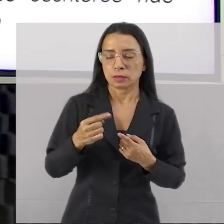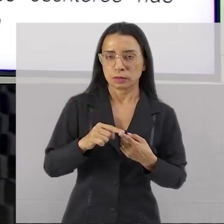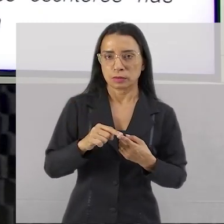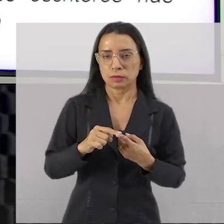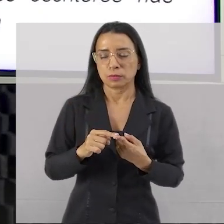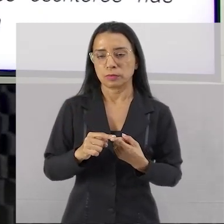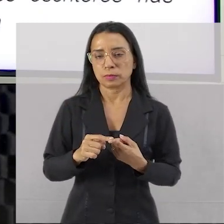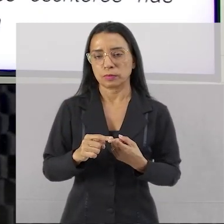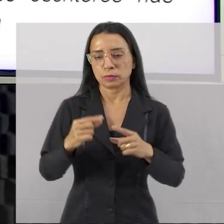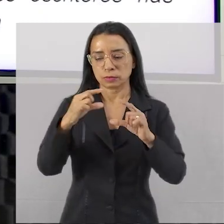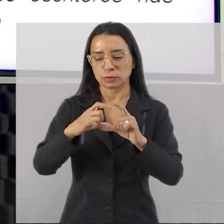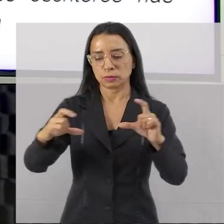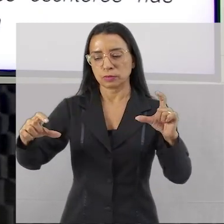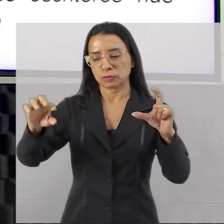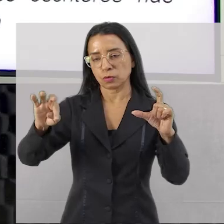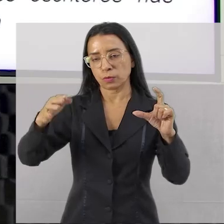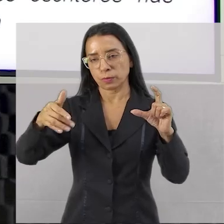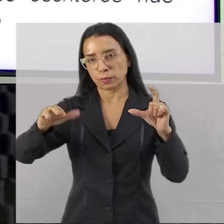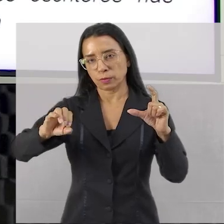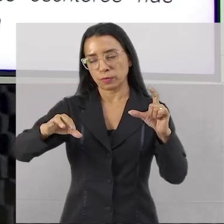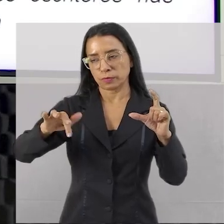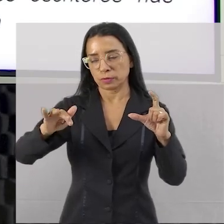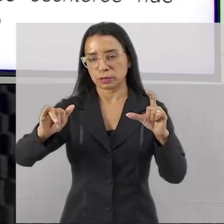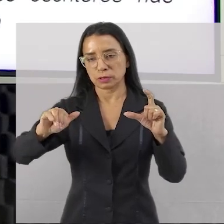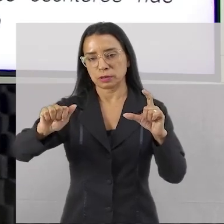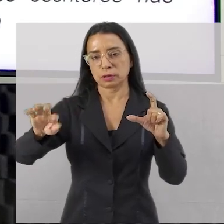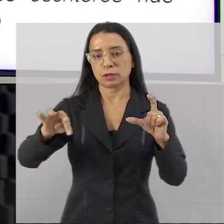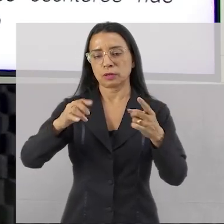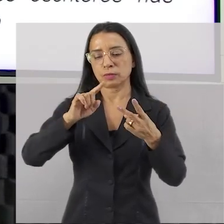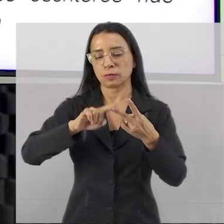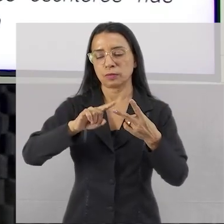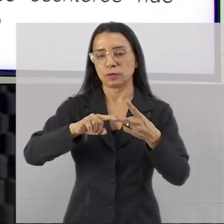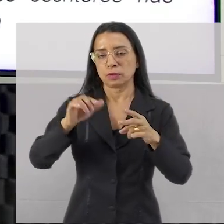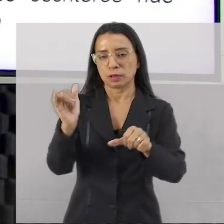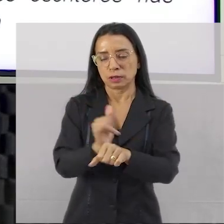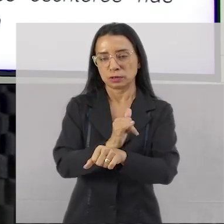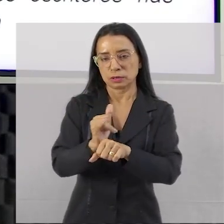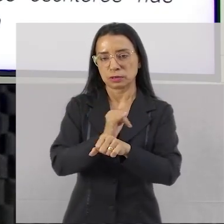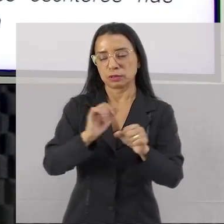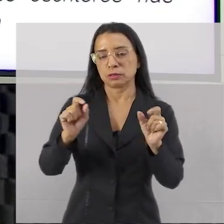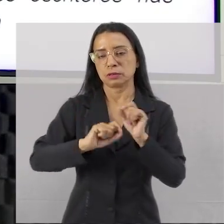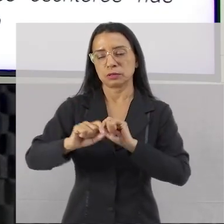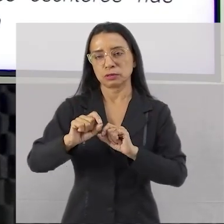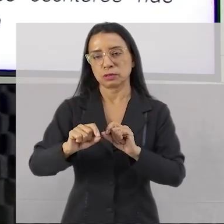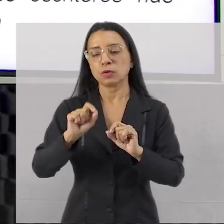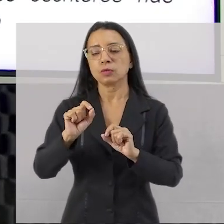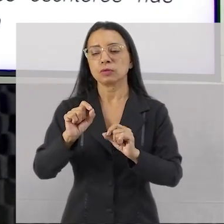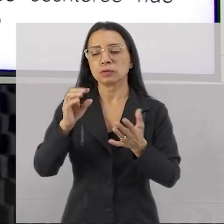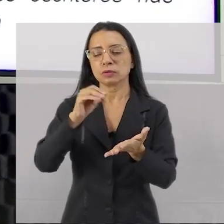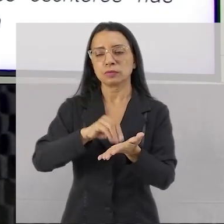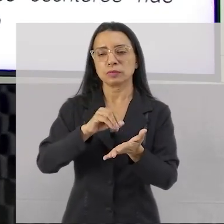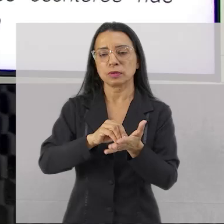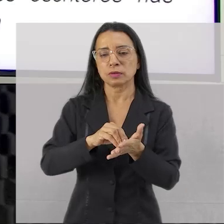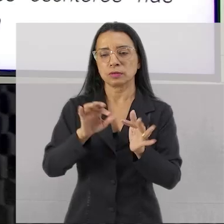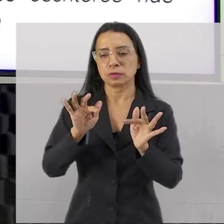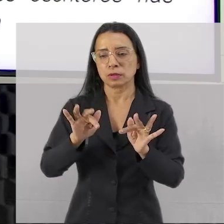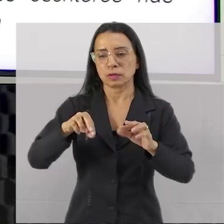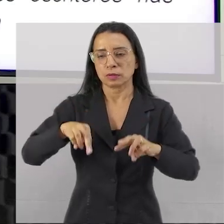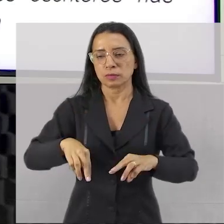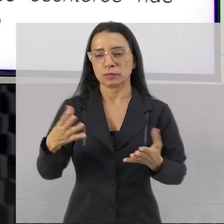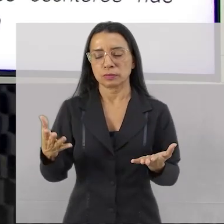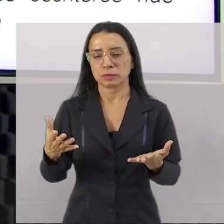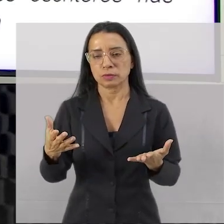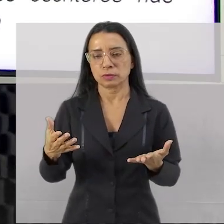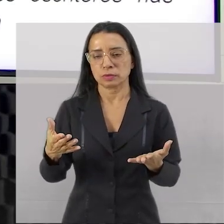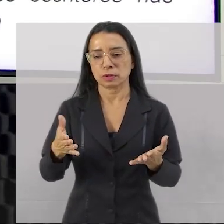estratégia argumentativa ou repertório, análise crítica, o que está faltando? O desfecho ou encerramento. É um período tão